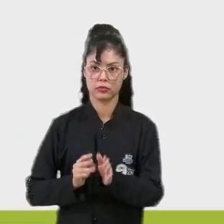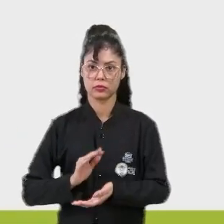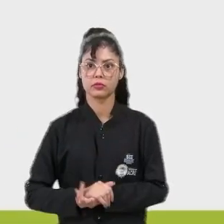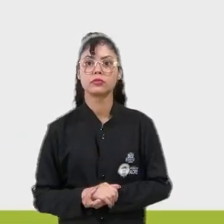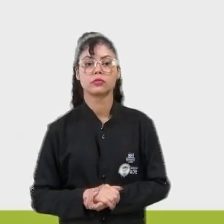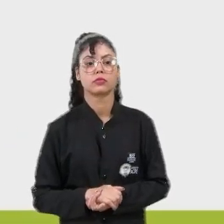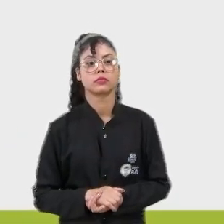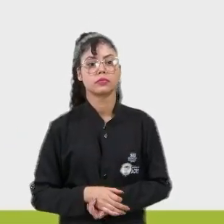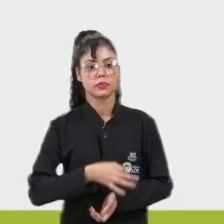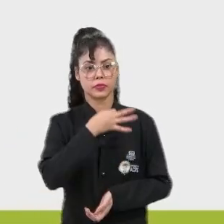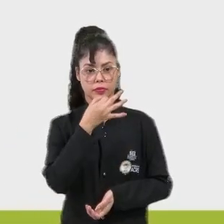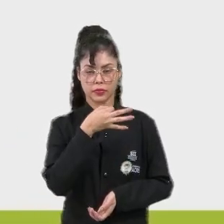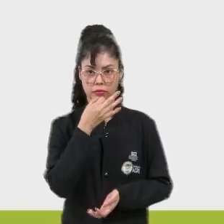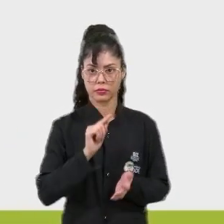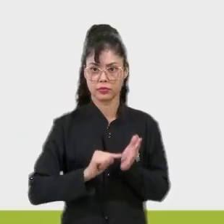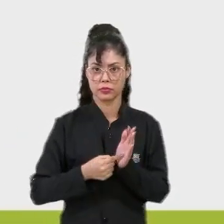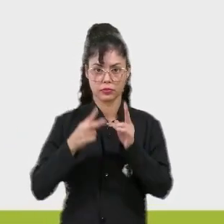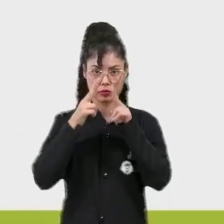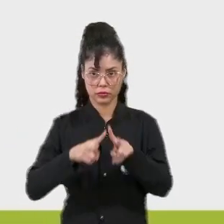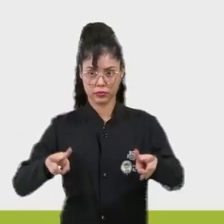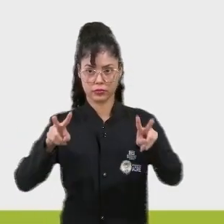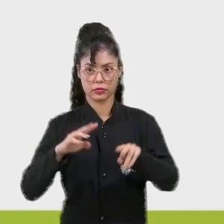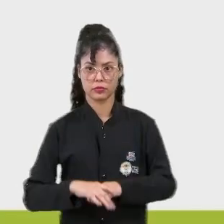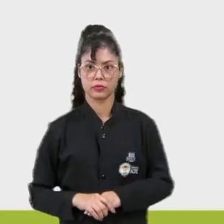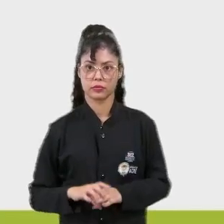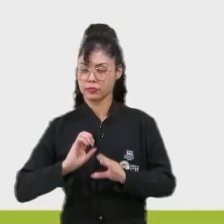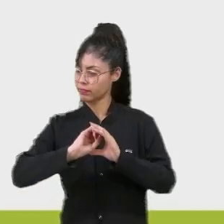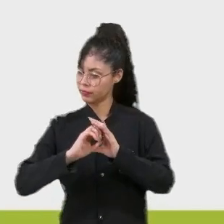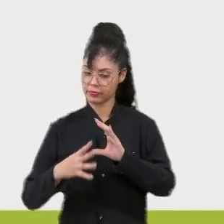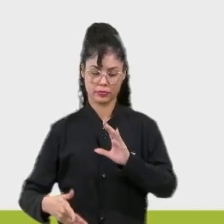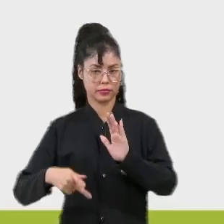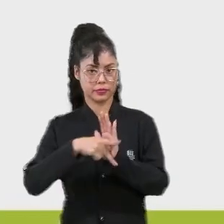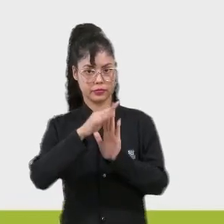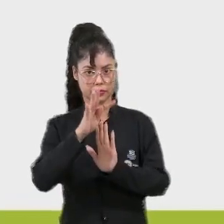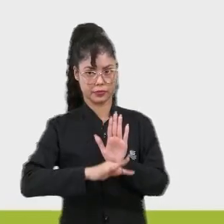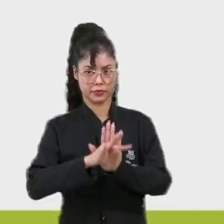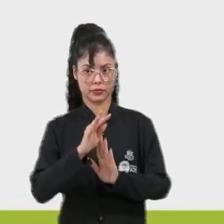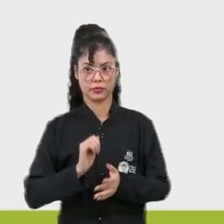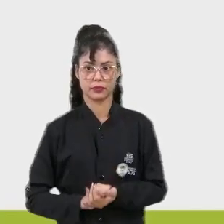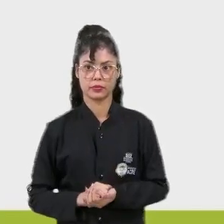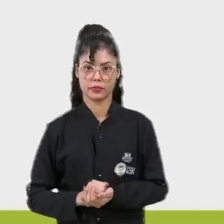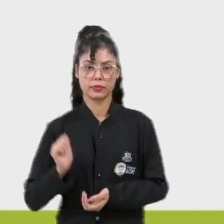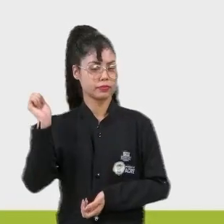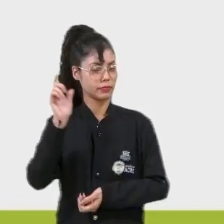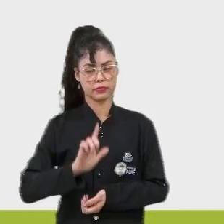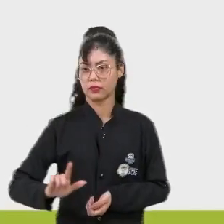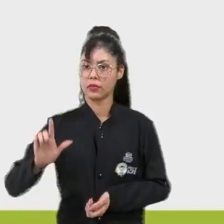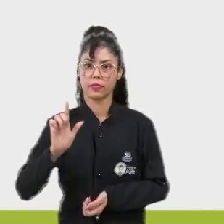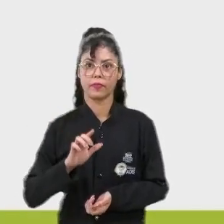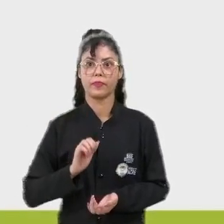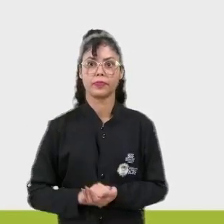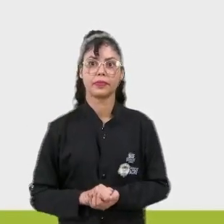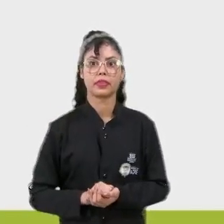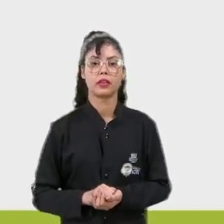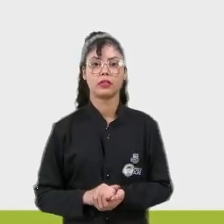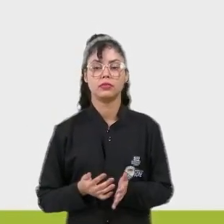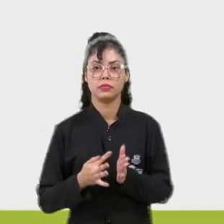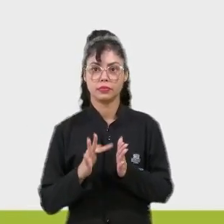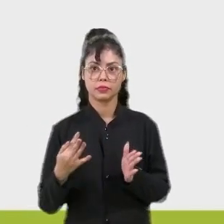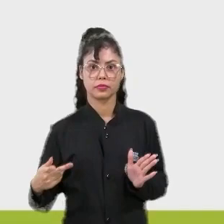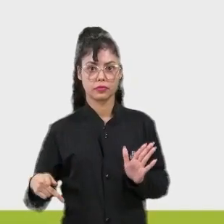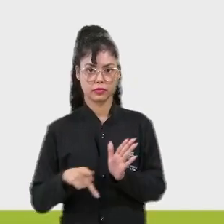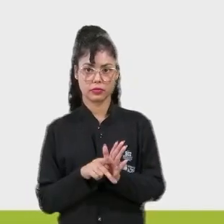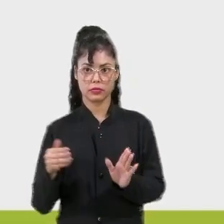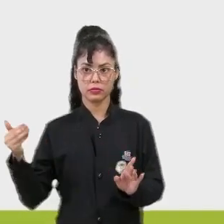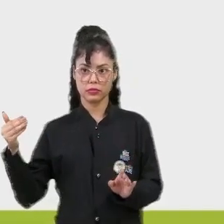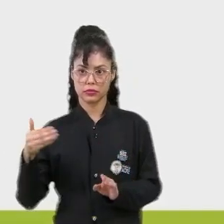fatos, opinião, ponto de vista, não é característica de um texto não literário, né, pessoal? Não é função